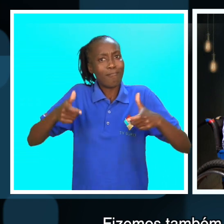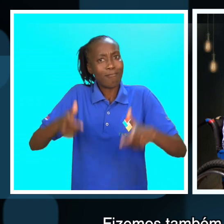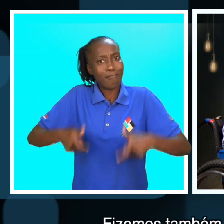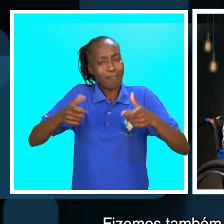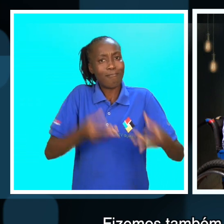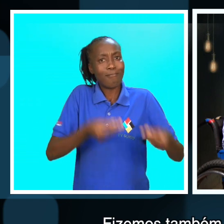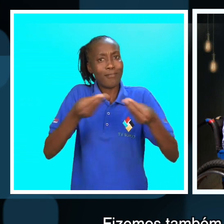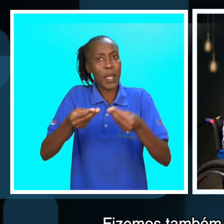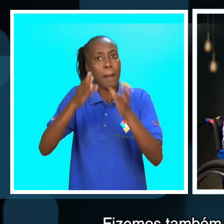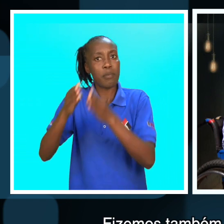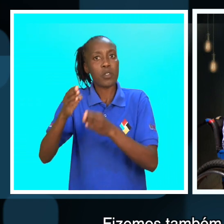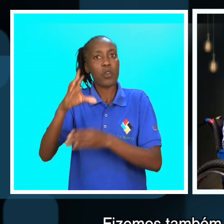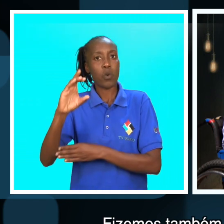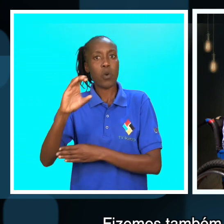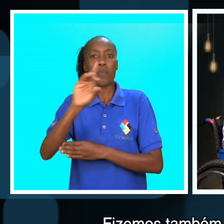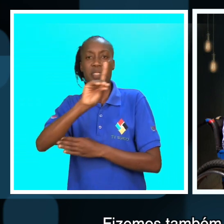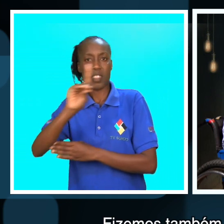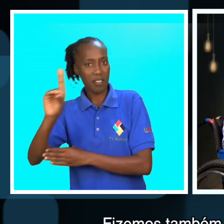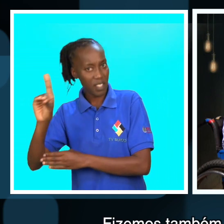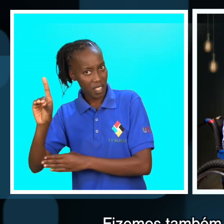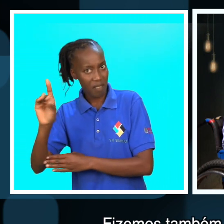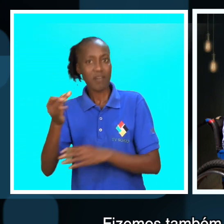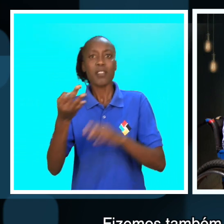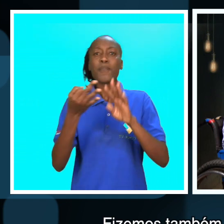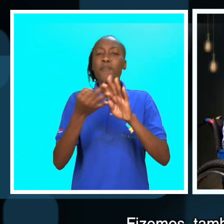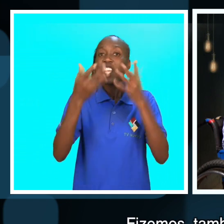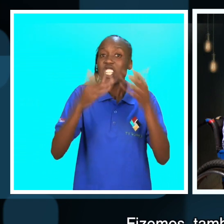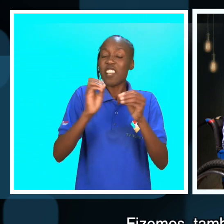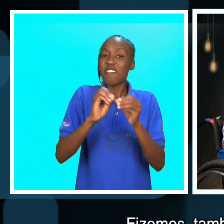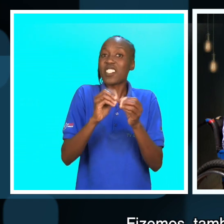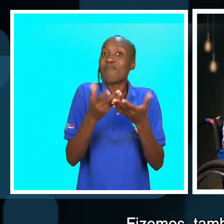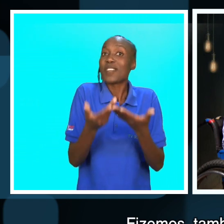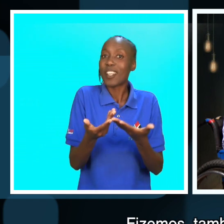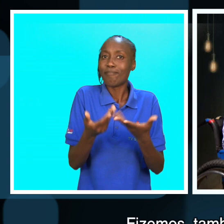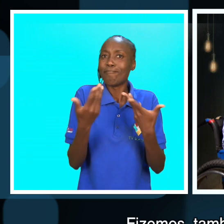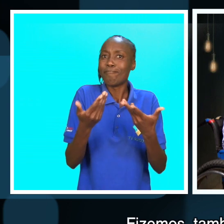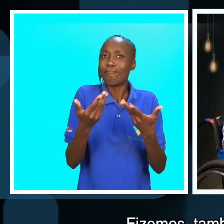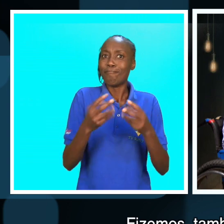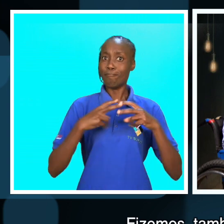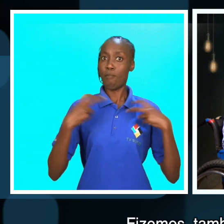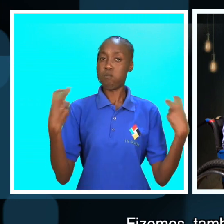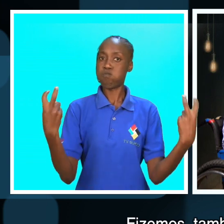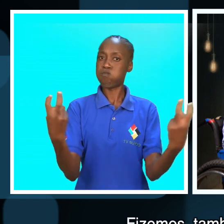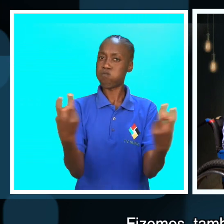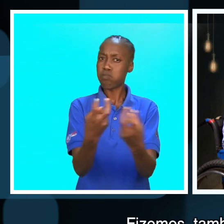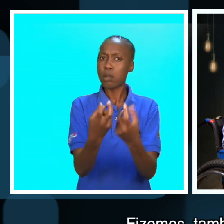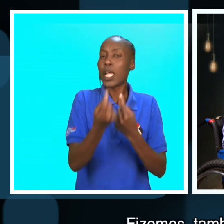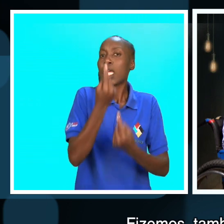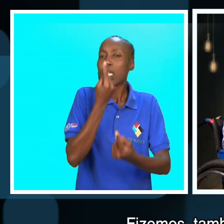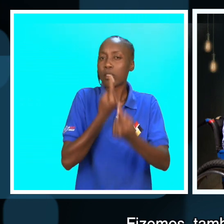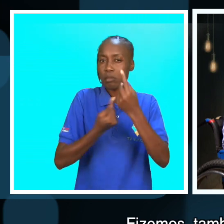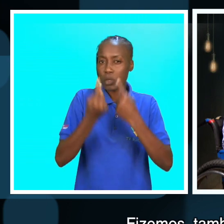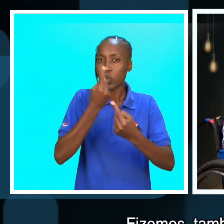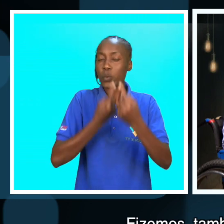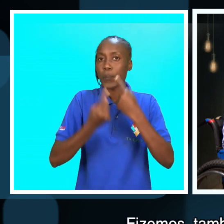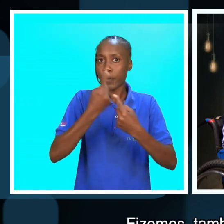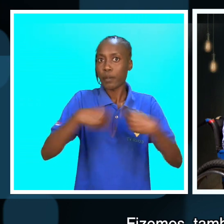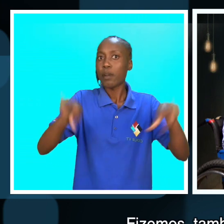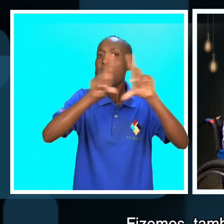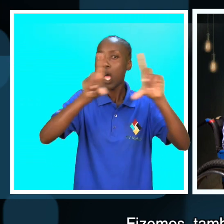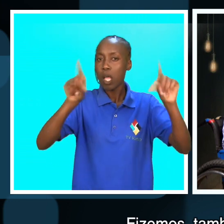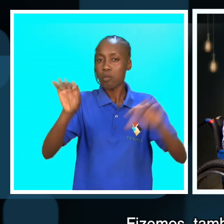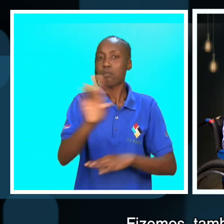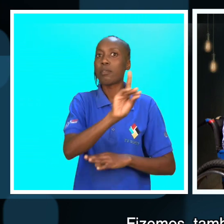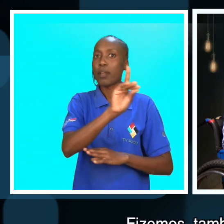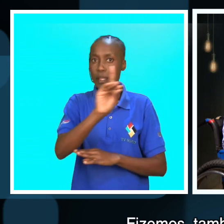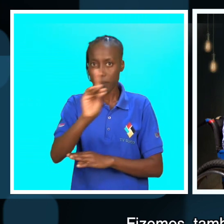cadeiras para pessoas portadoras de necessidades especiais. Fizemos também mesas redondas, que era para se discutir